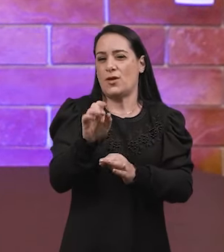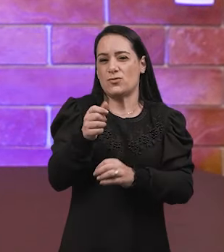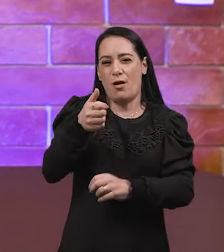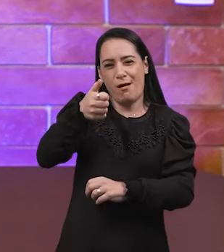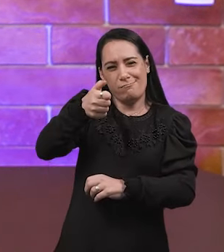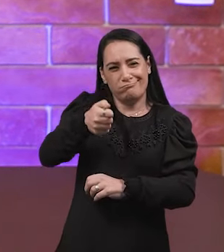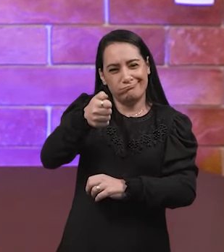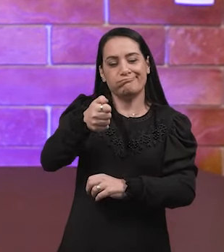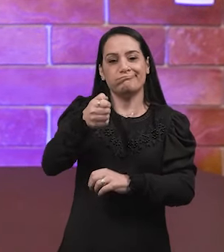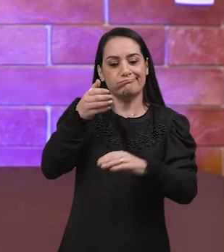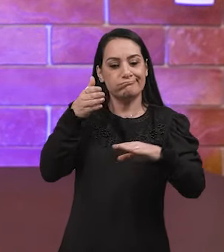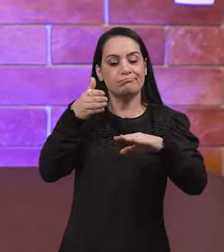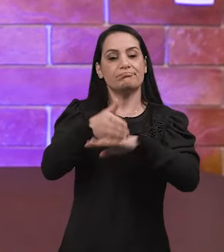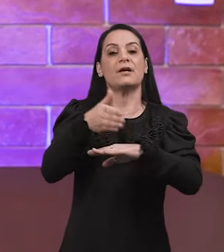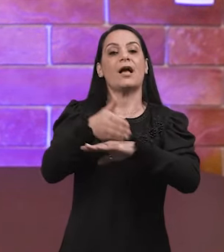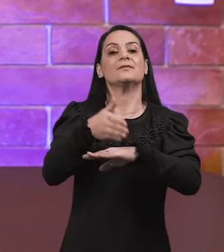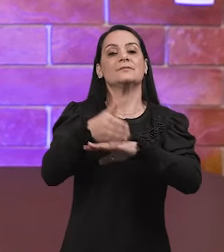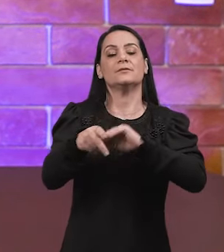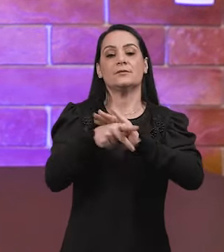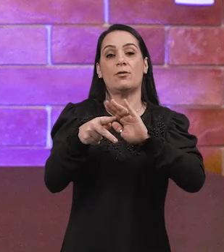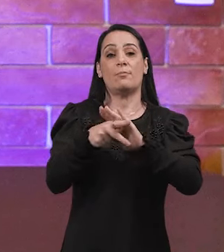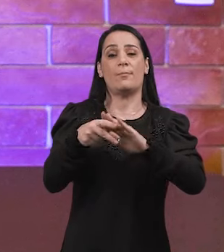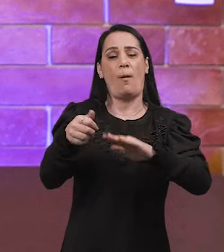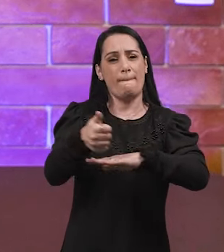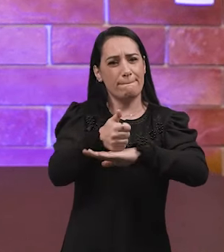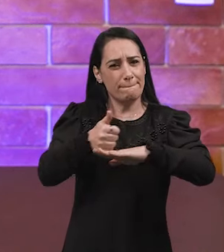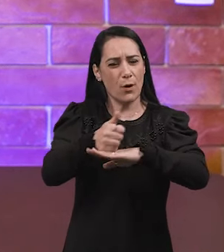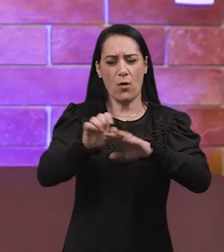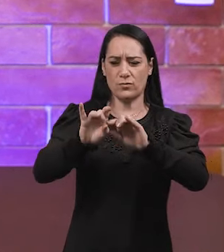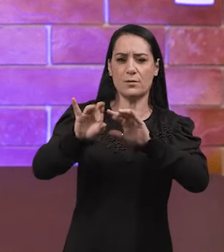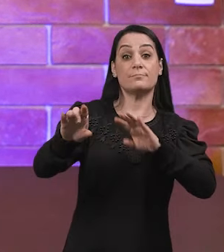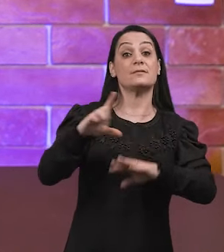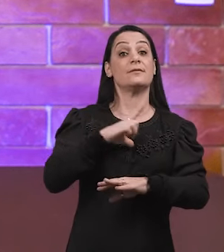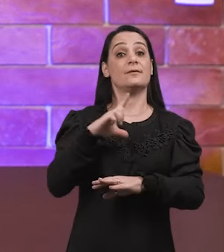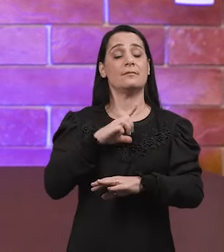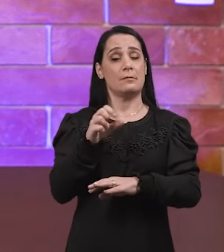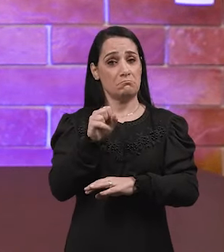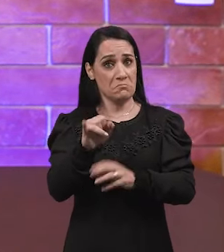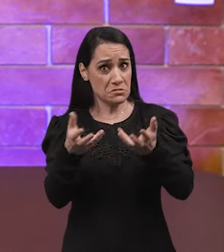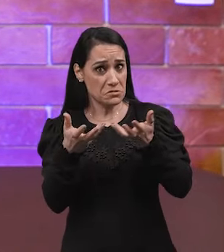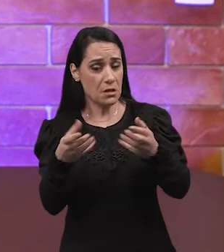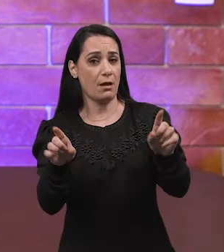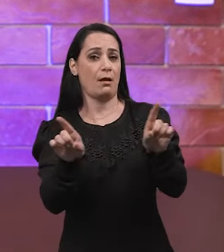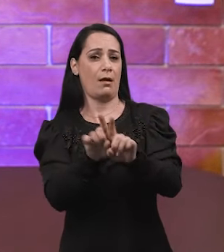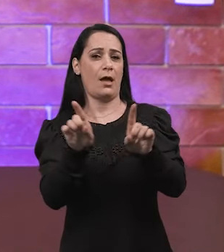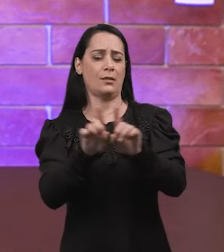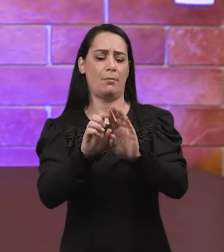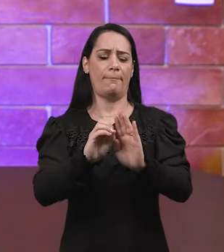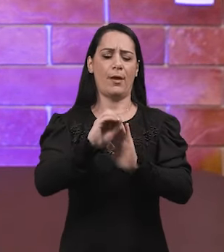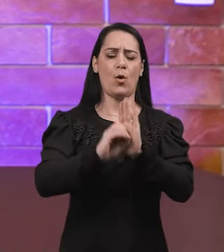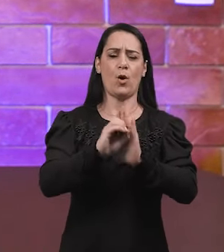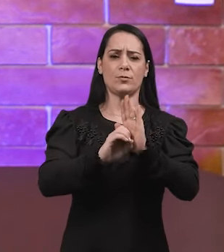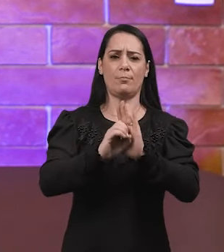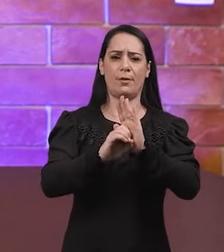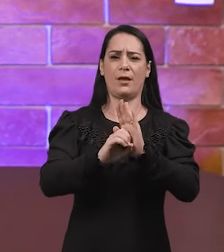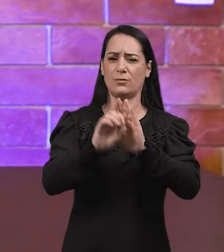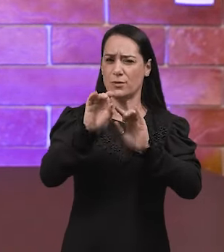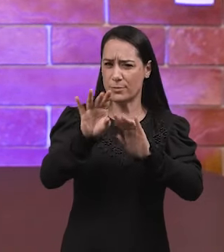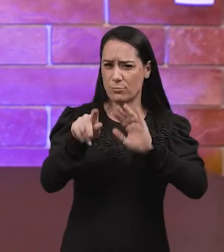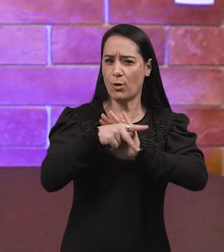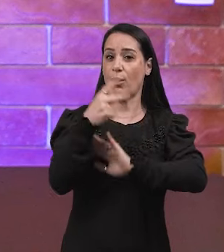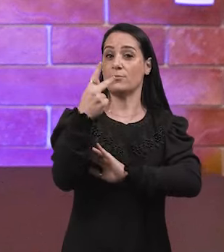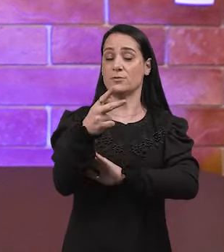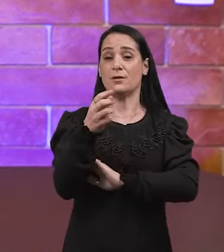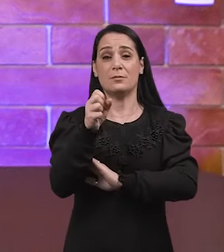certo? Então, basta escaneá-lo para ter acesso aos nossos especialistas e se você quiser também ter uma